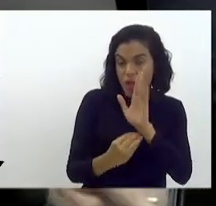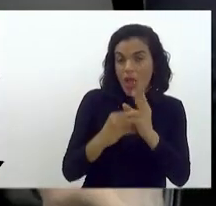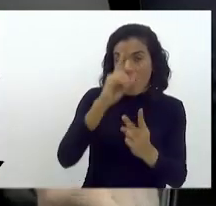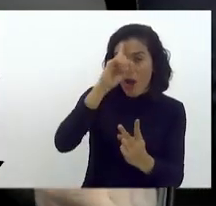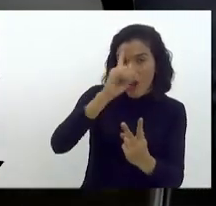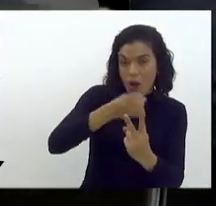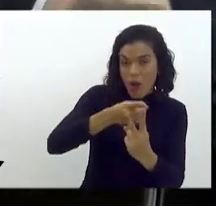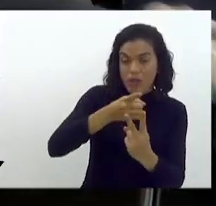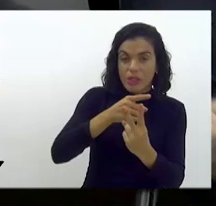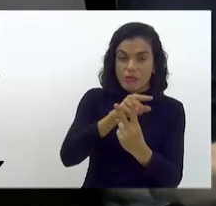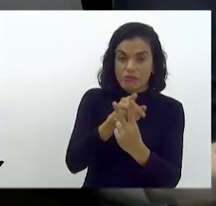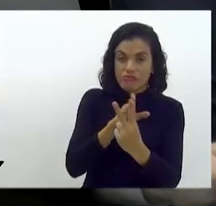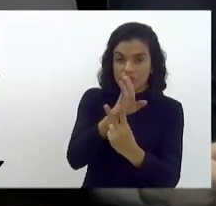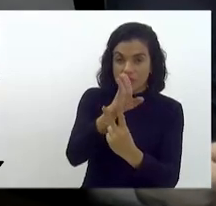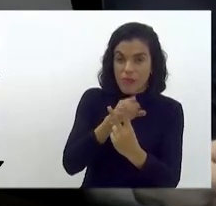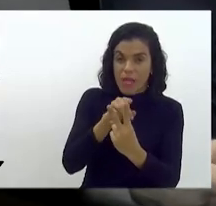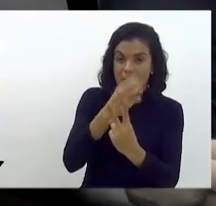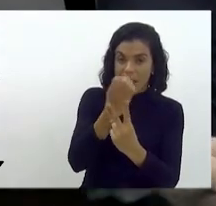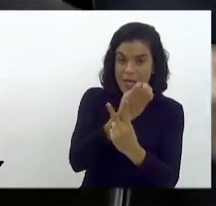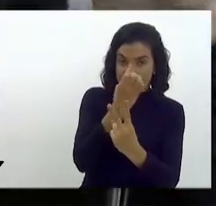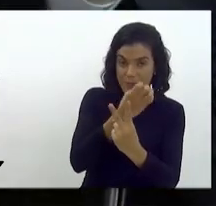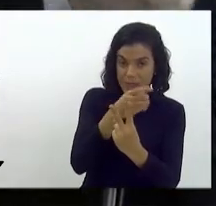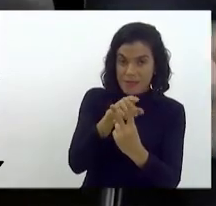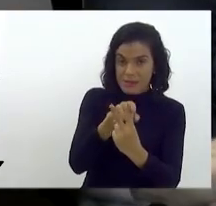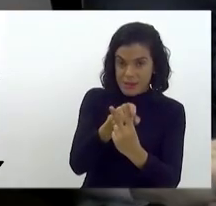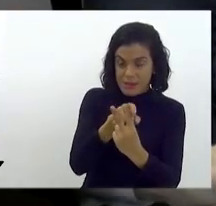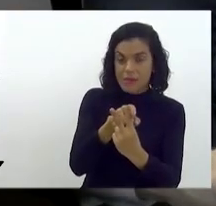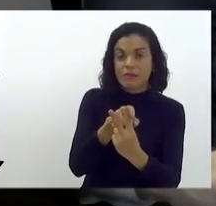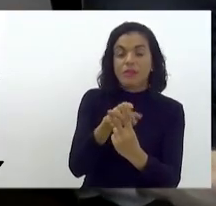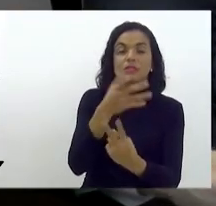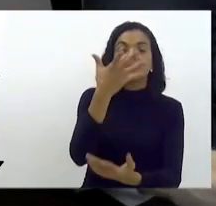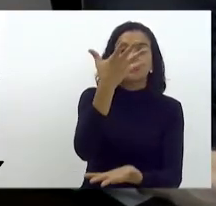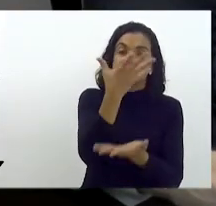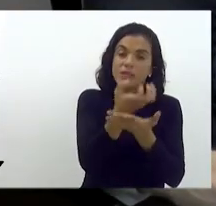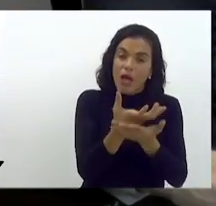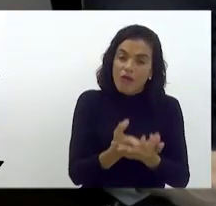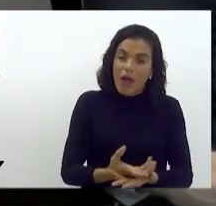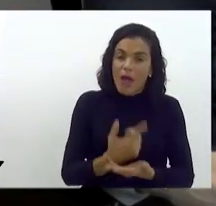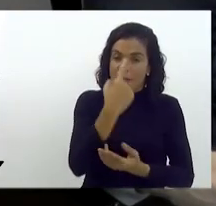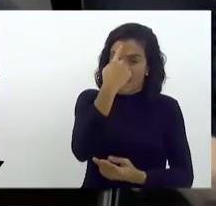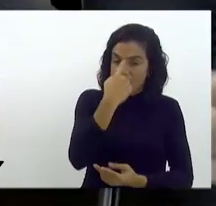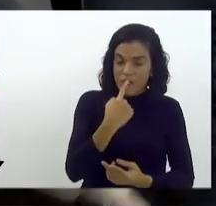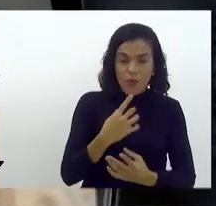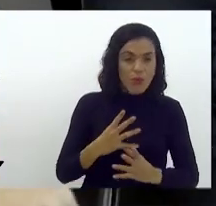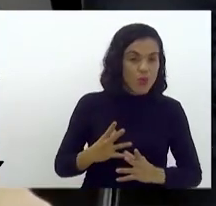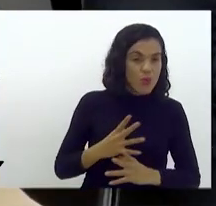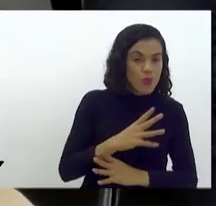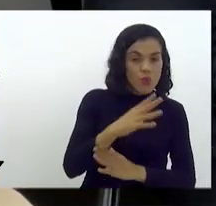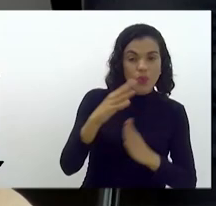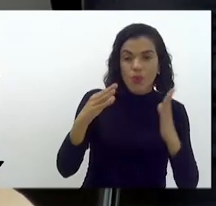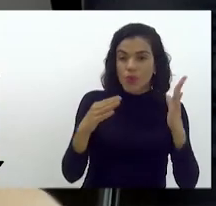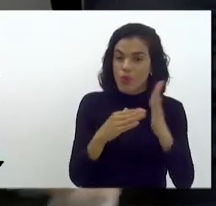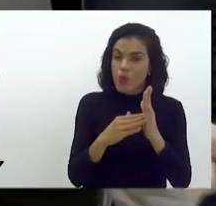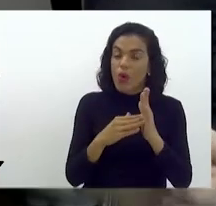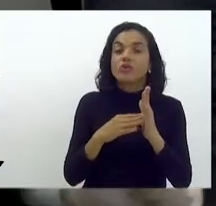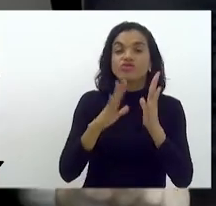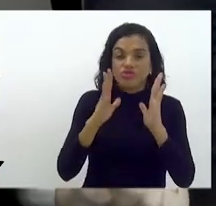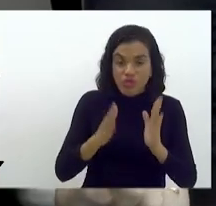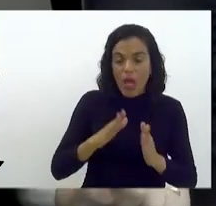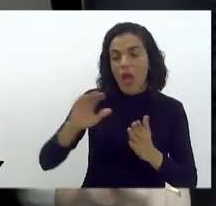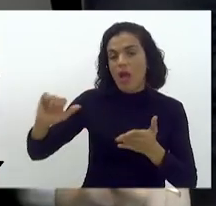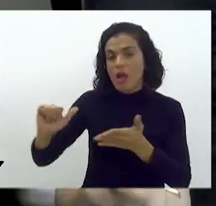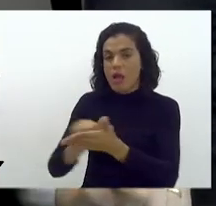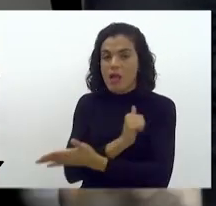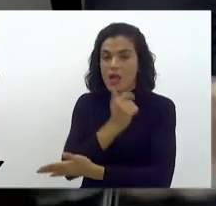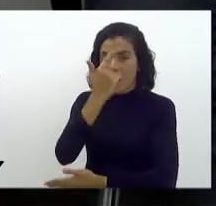a ordem é empresa provedor salve todos as conexões e apaga o perfil aí ela